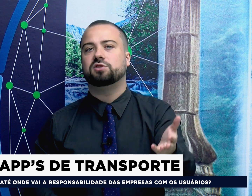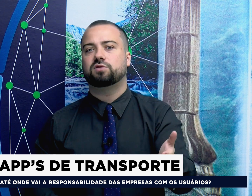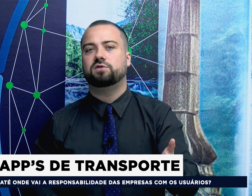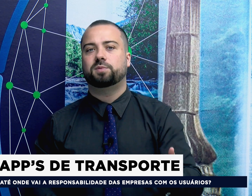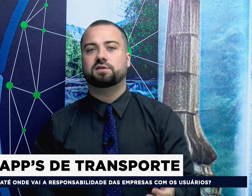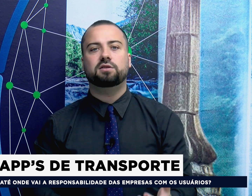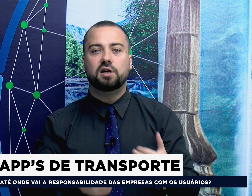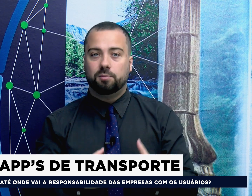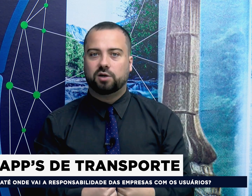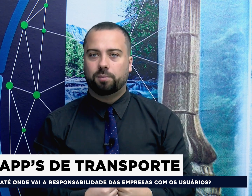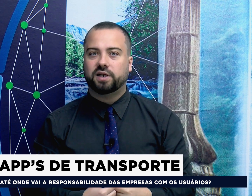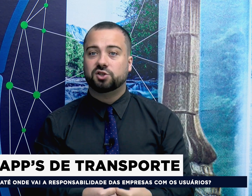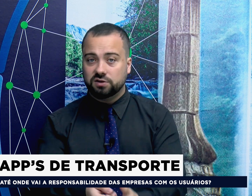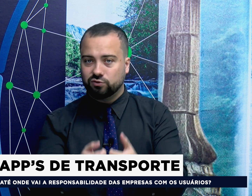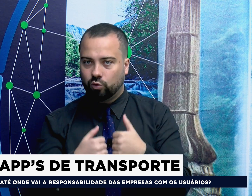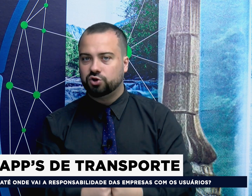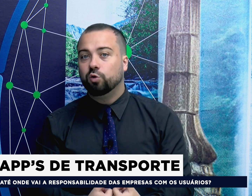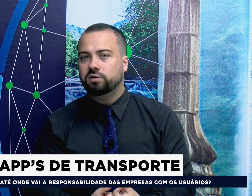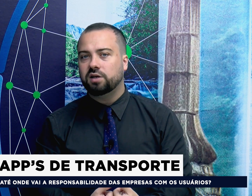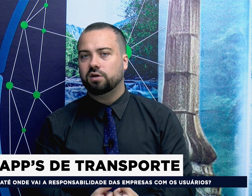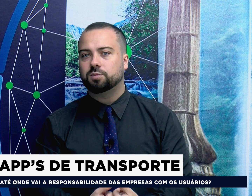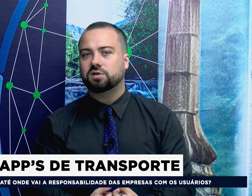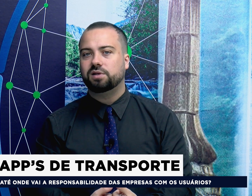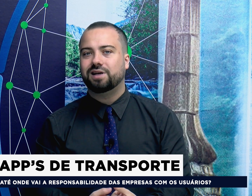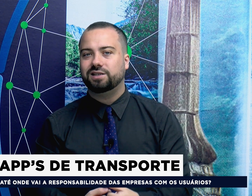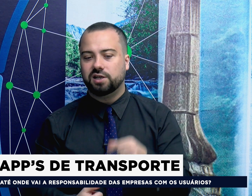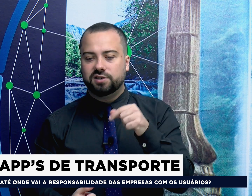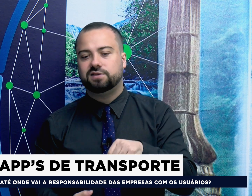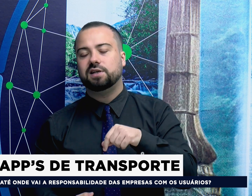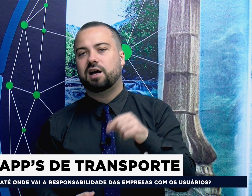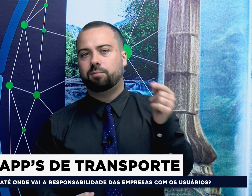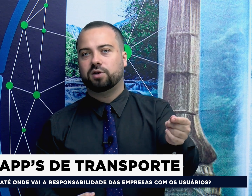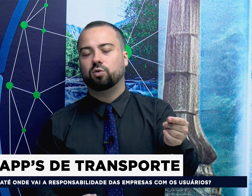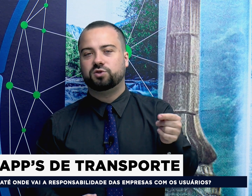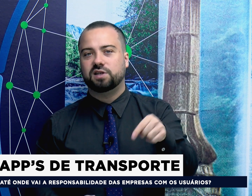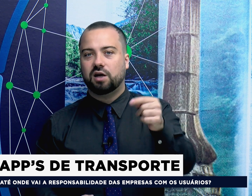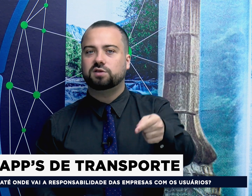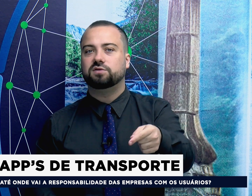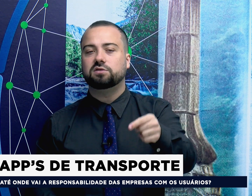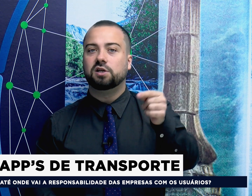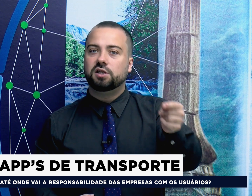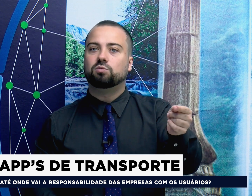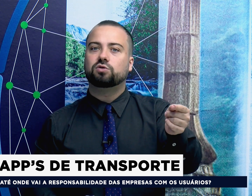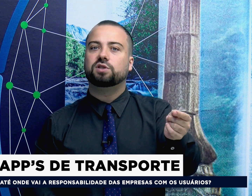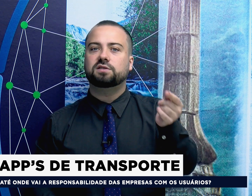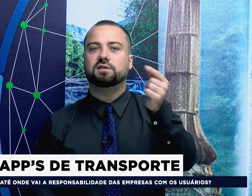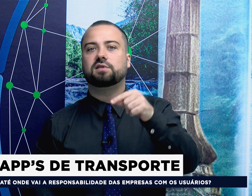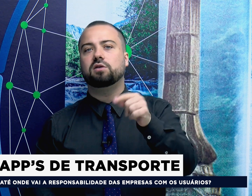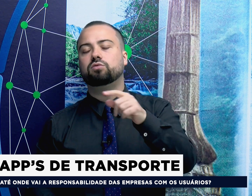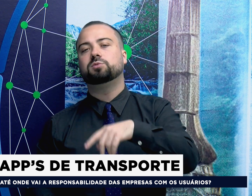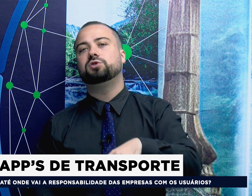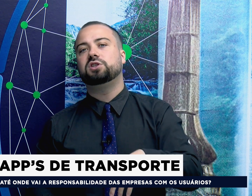resposta mediante o serviço prestado para que o aplicativo continue tendo a responsabilidade de zelar o serviço e que o